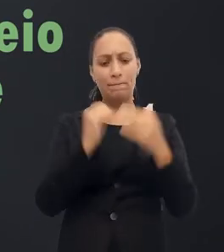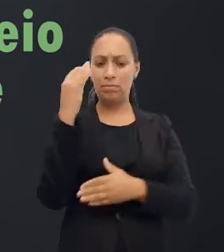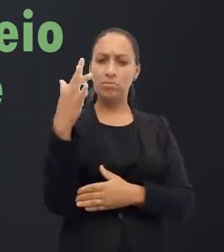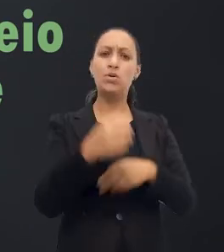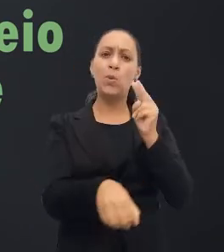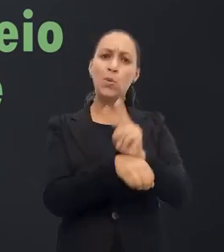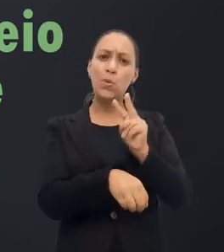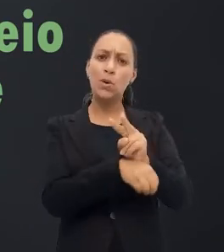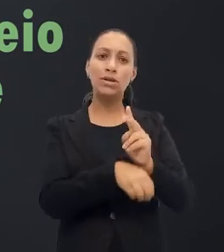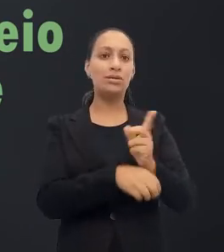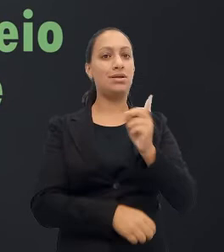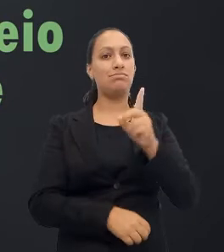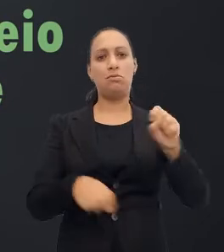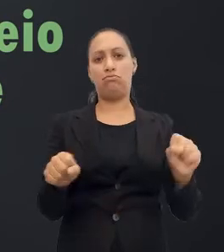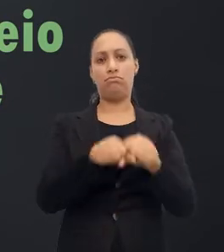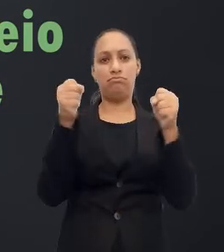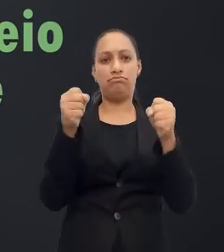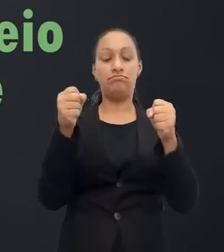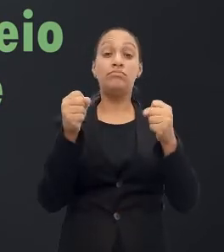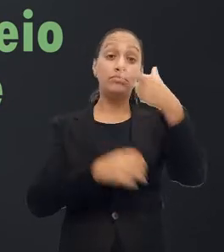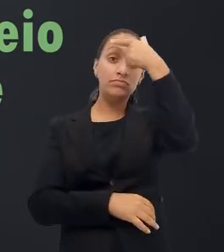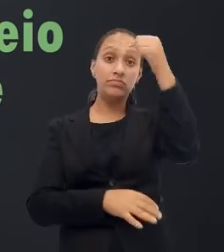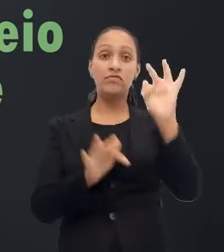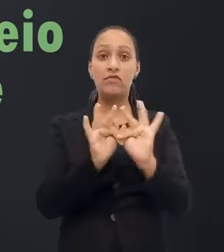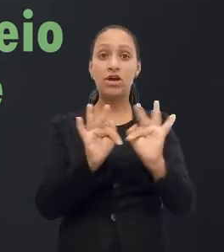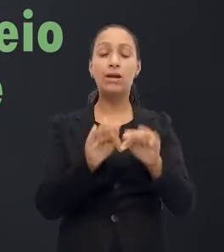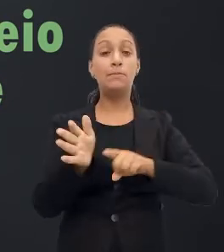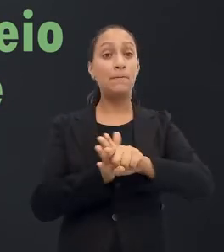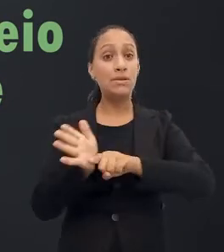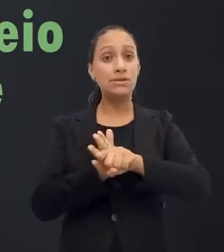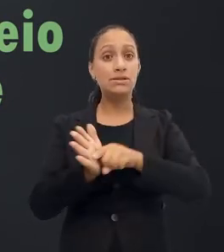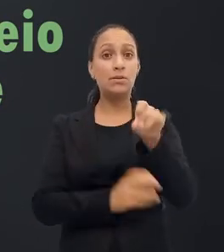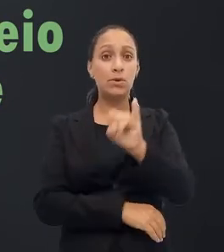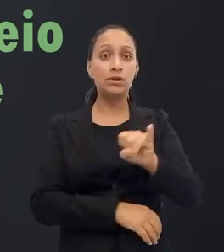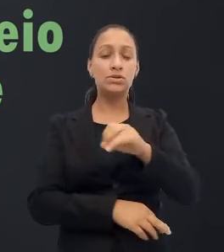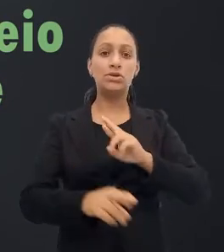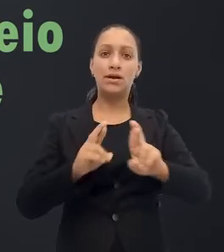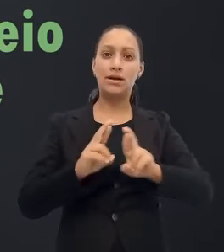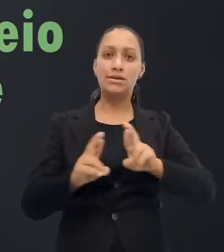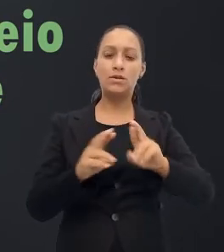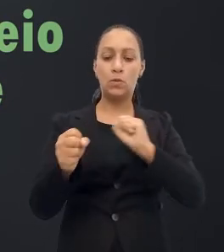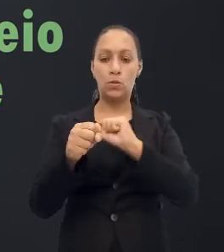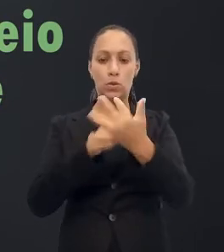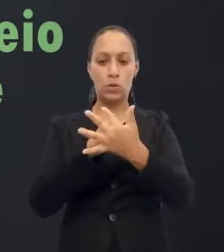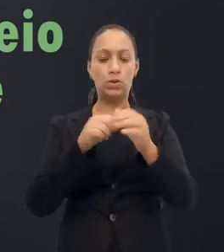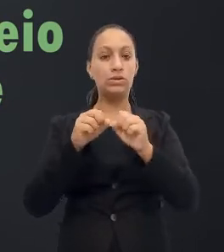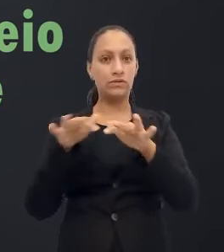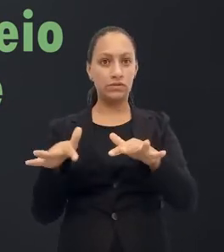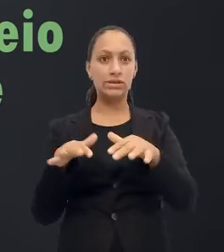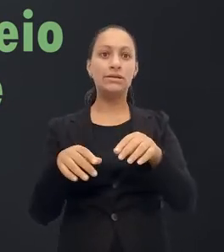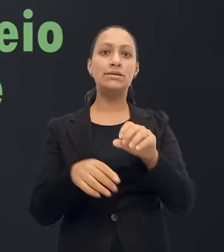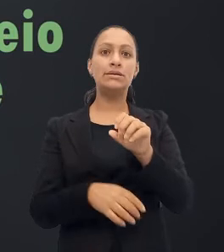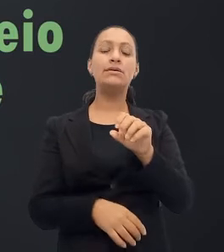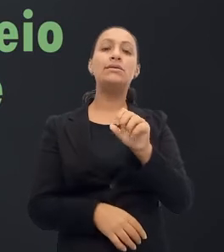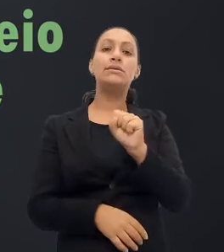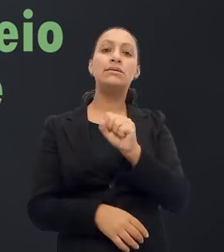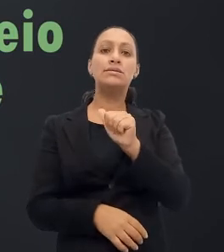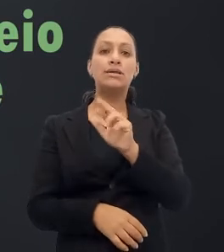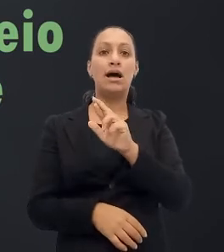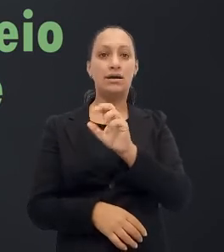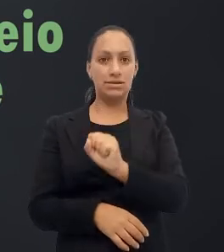E a Universidade Fevale, em uma das mais importantes pesquisas de relação entre coronavírus, o SARS-CoV-2 e o meio